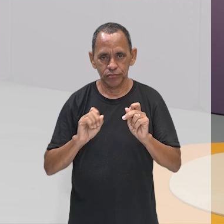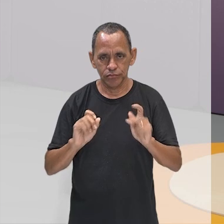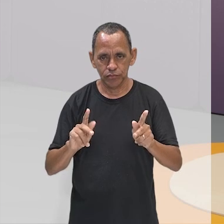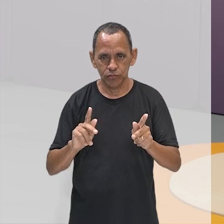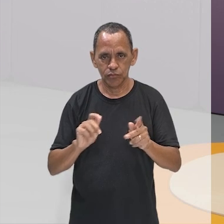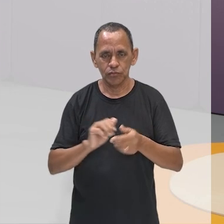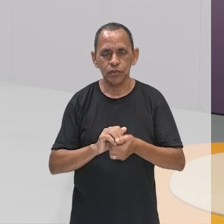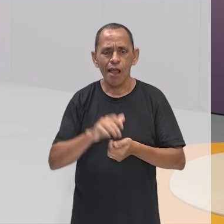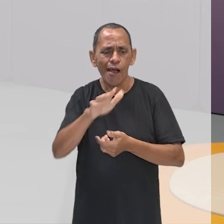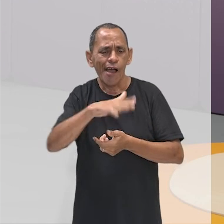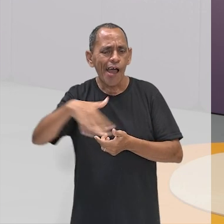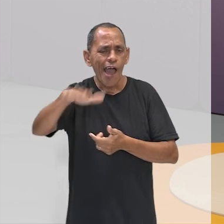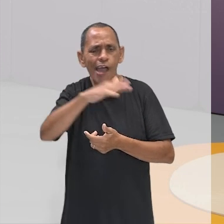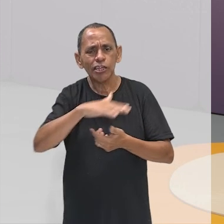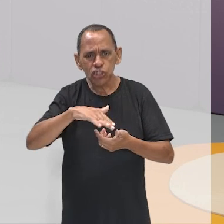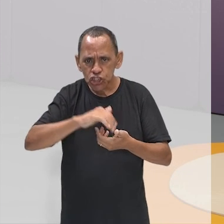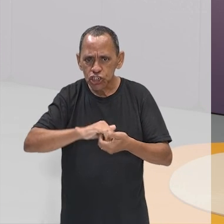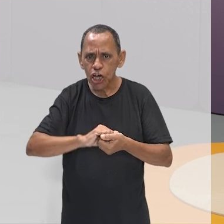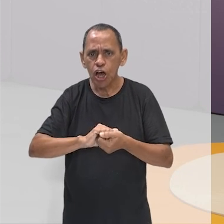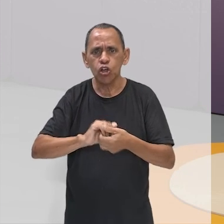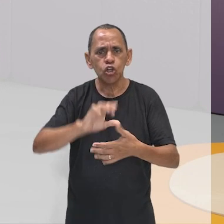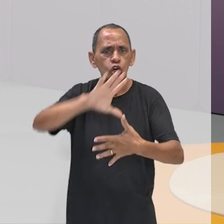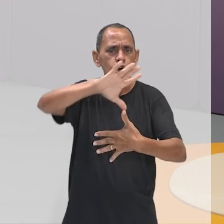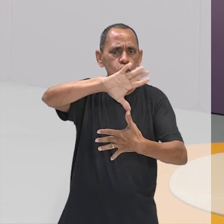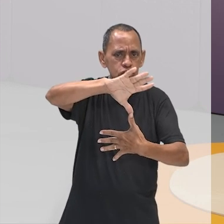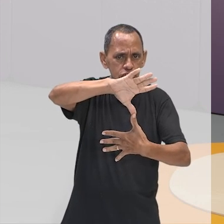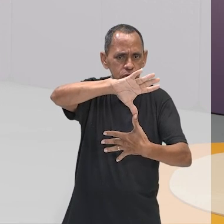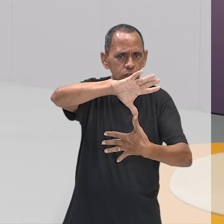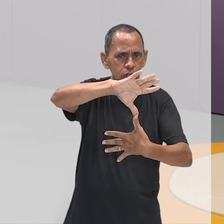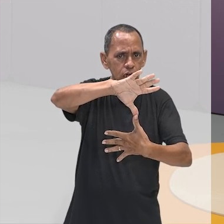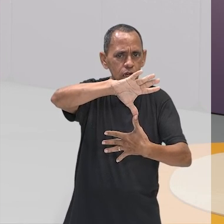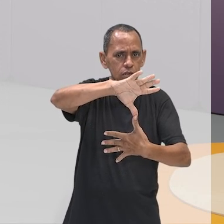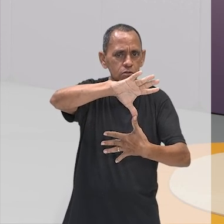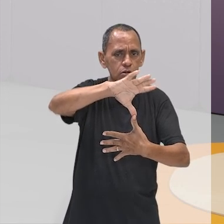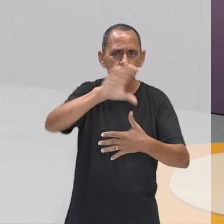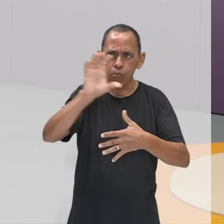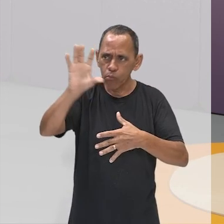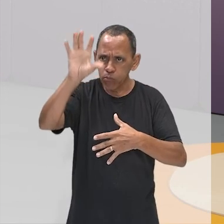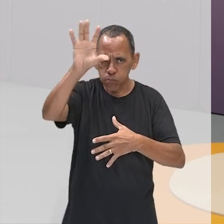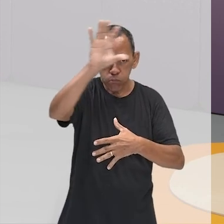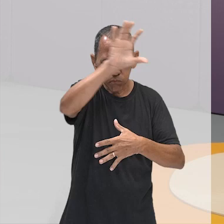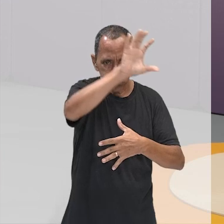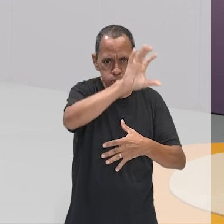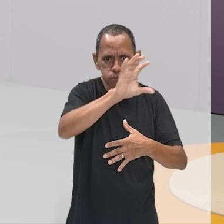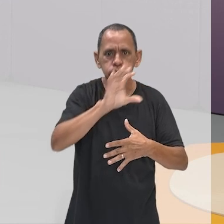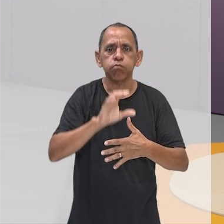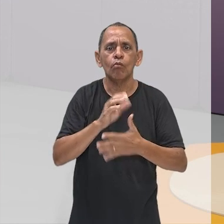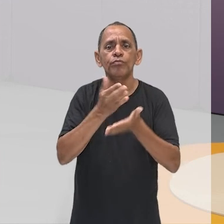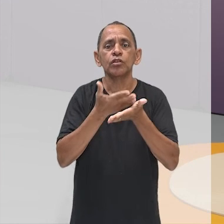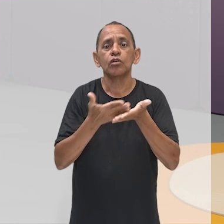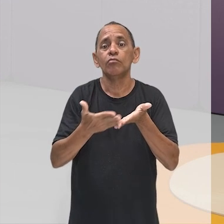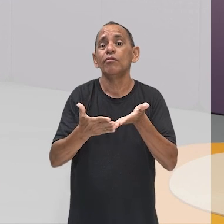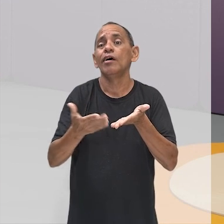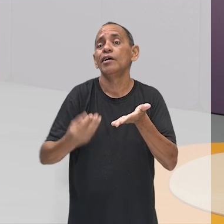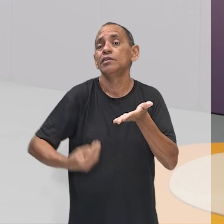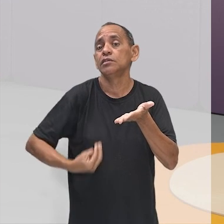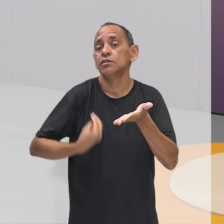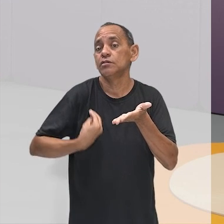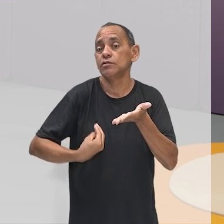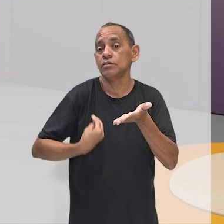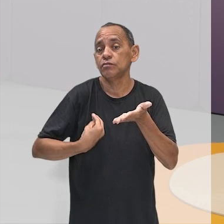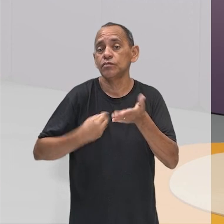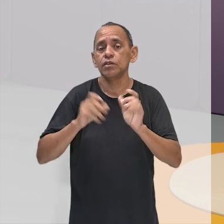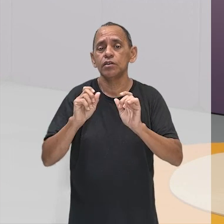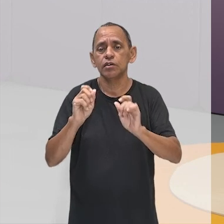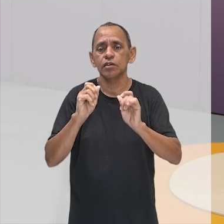americano, principalmente ali a região da Mesoamérica, América Central, parte da América do Sul, começa a viver uma nova fase